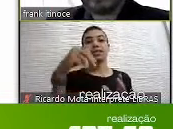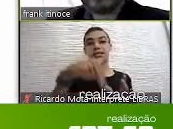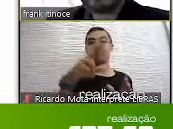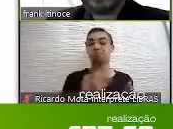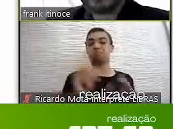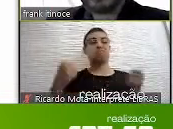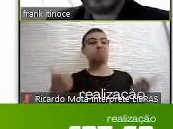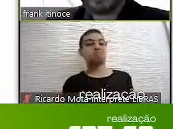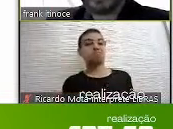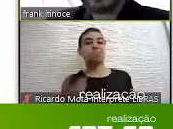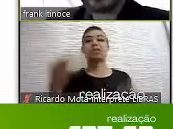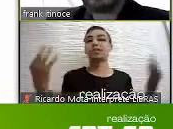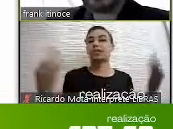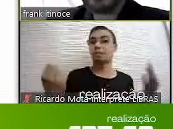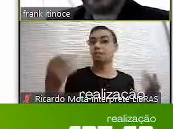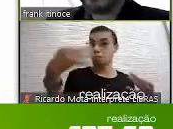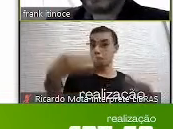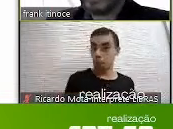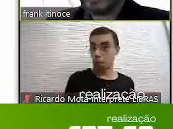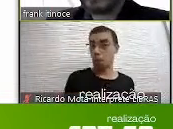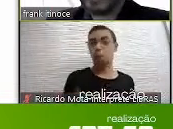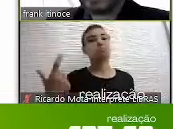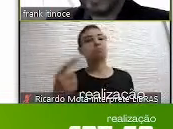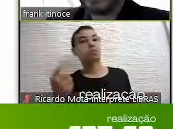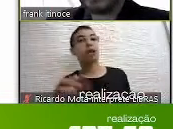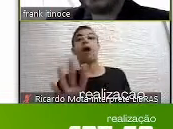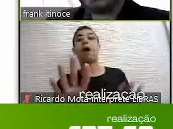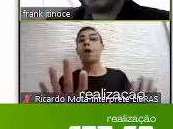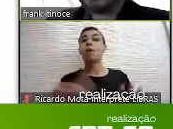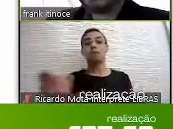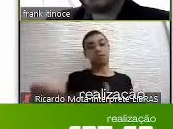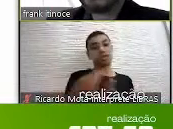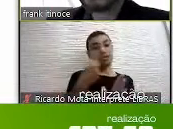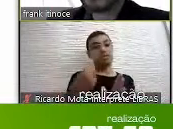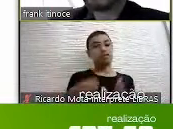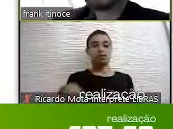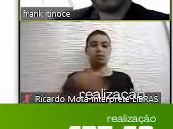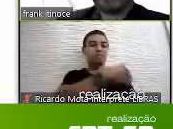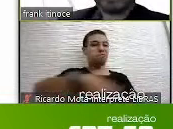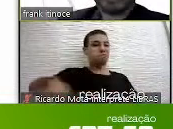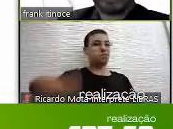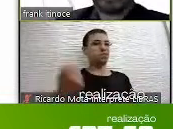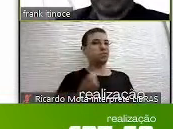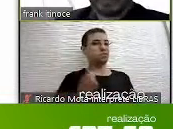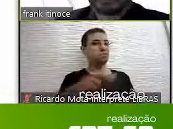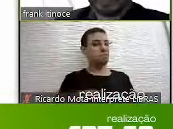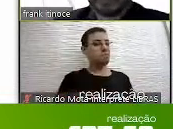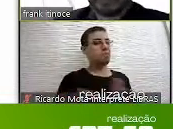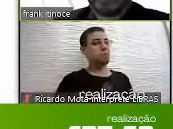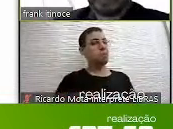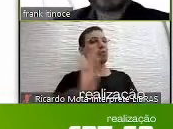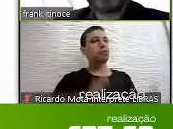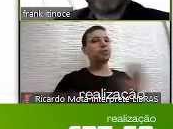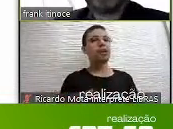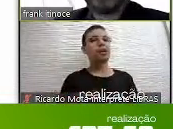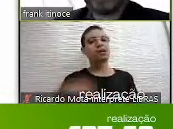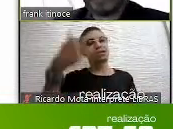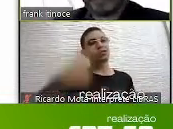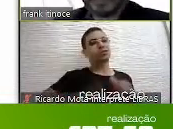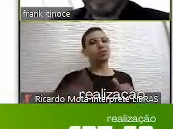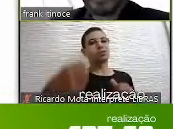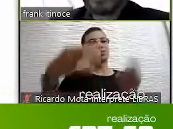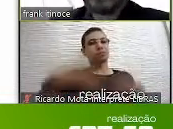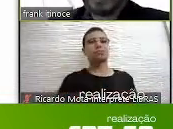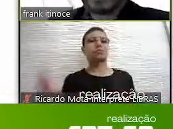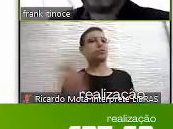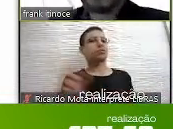fala, ó, esse endereço não está regularizado. Tá? Então, é excelente para quem tem filho. Não só para quem tem filho, né?